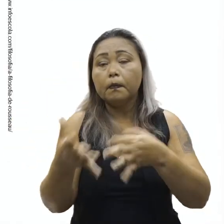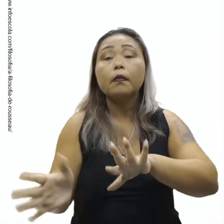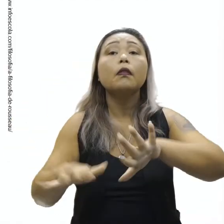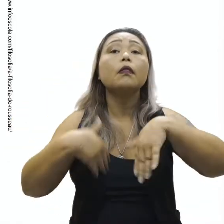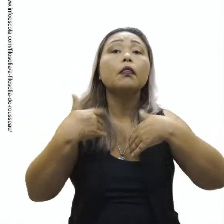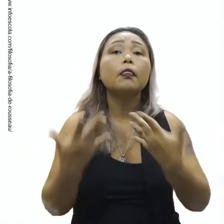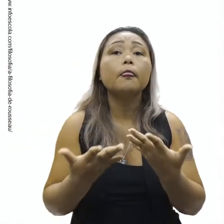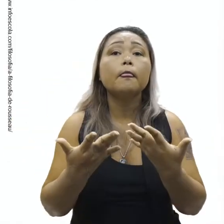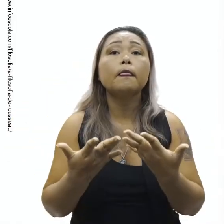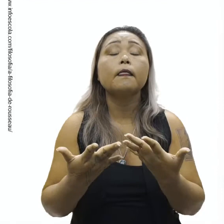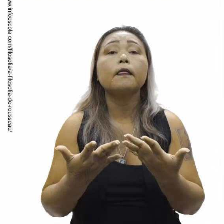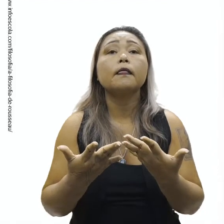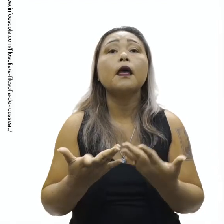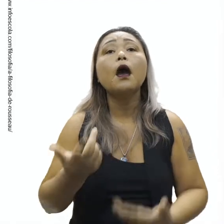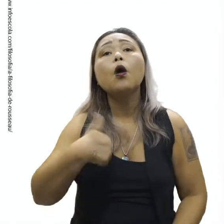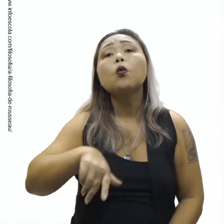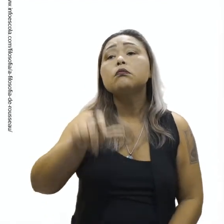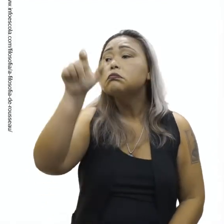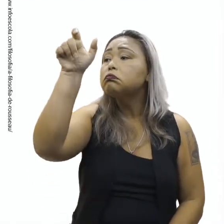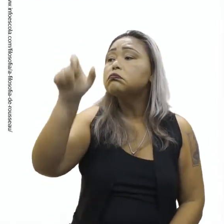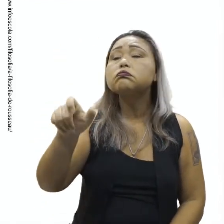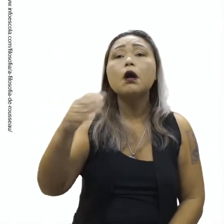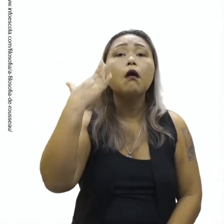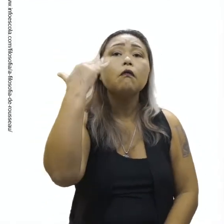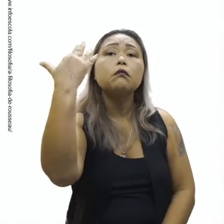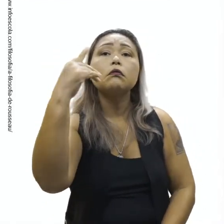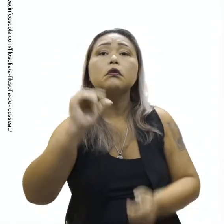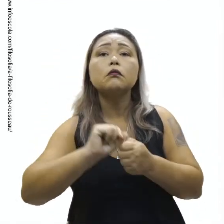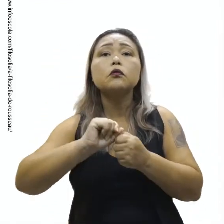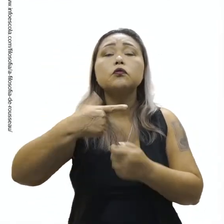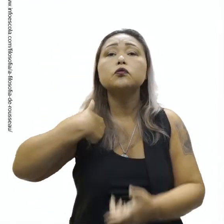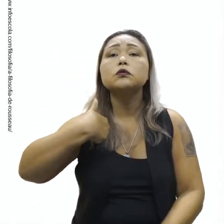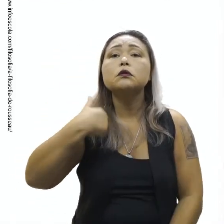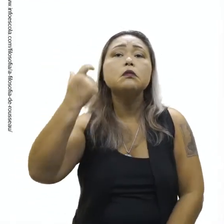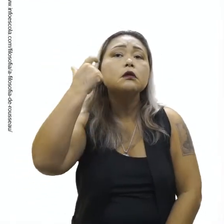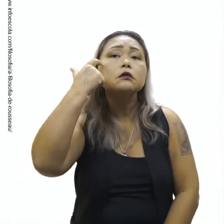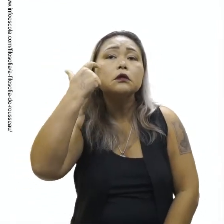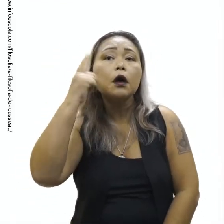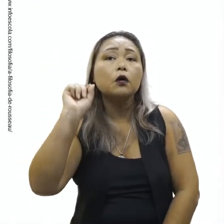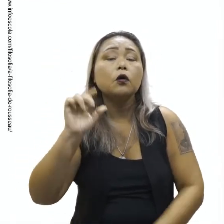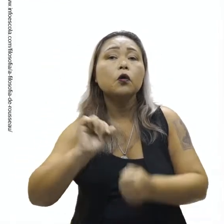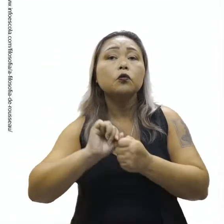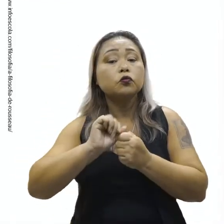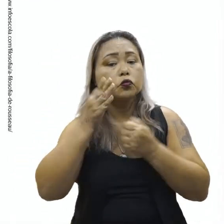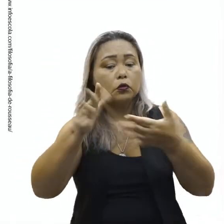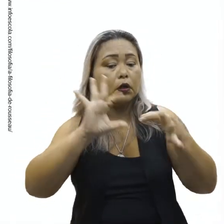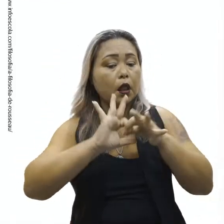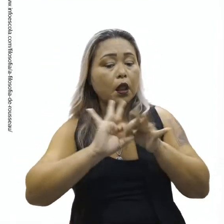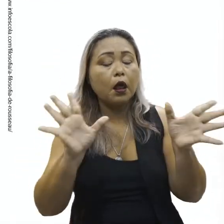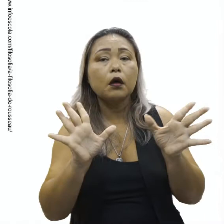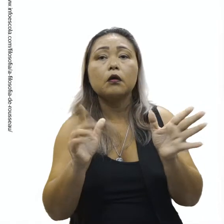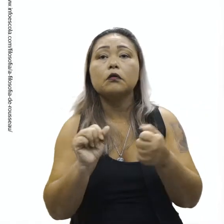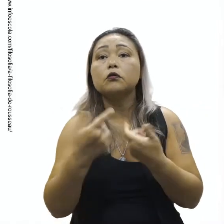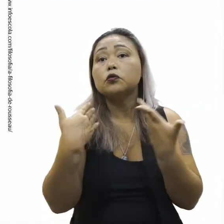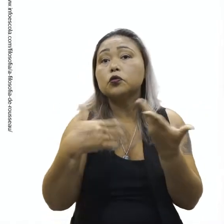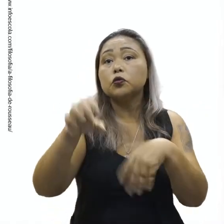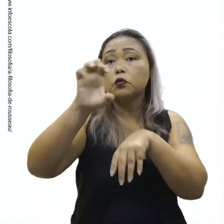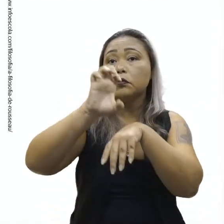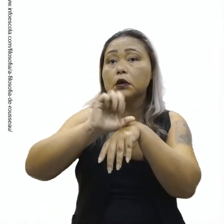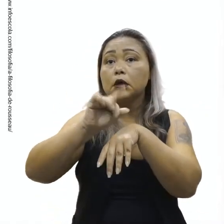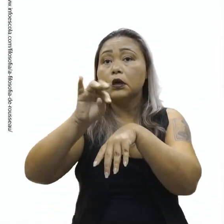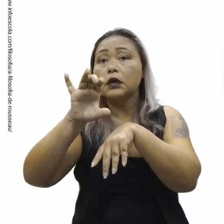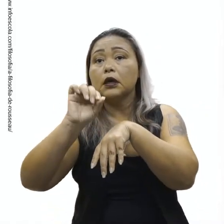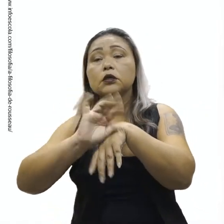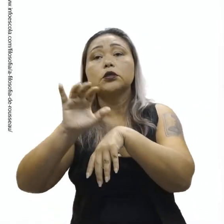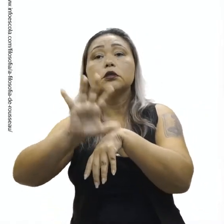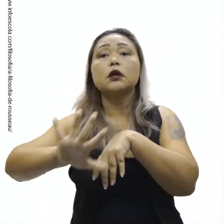pensaram isso e refletiram sobre a democracia, sobre as liberdades, sobre o Estado? Aí a gente trouxe